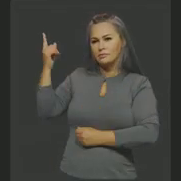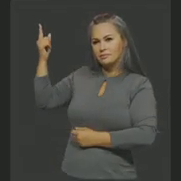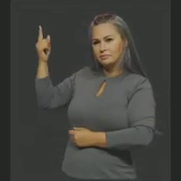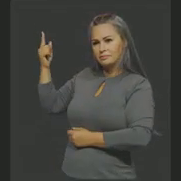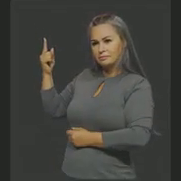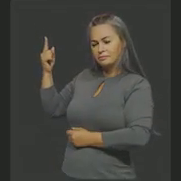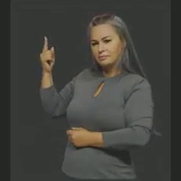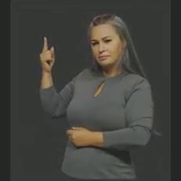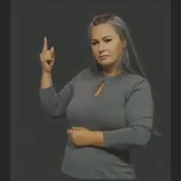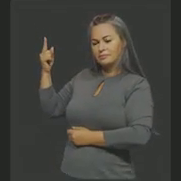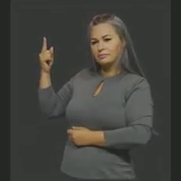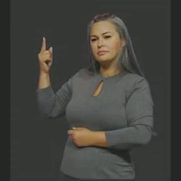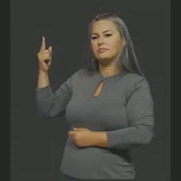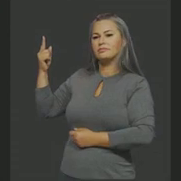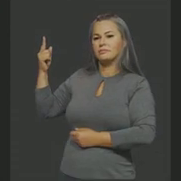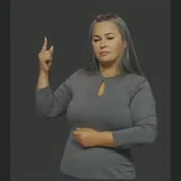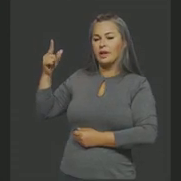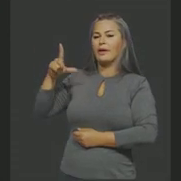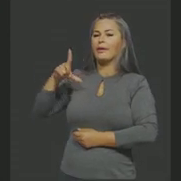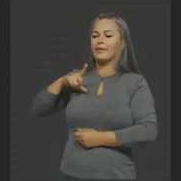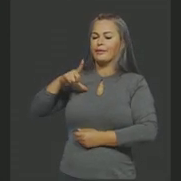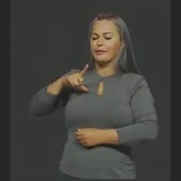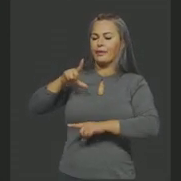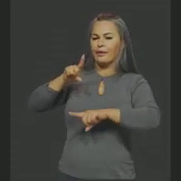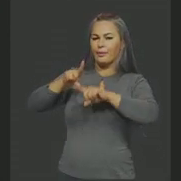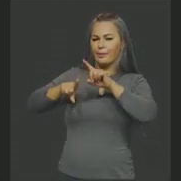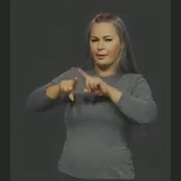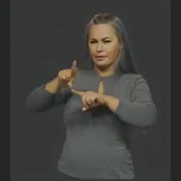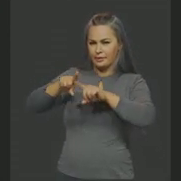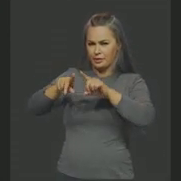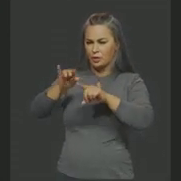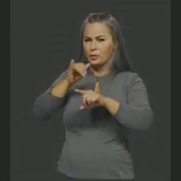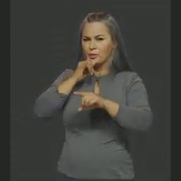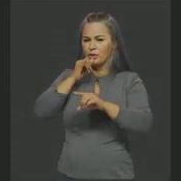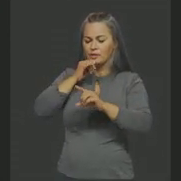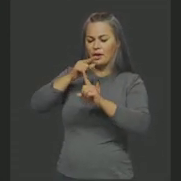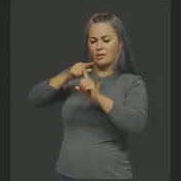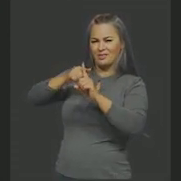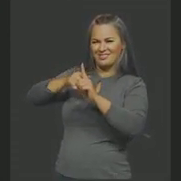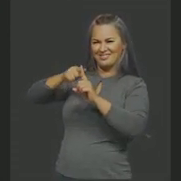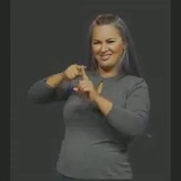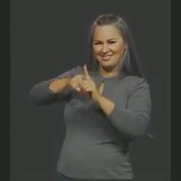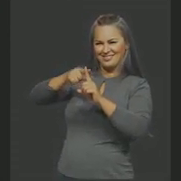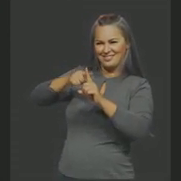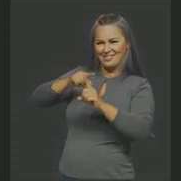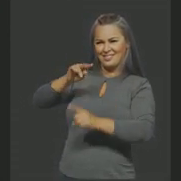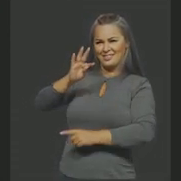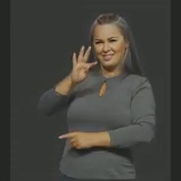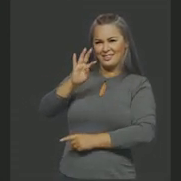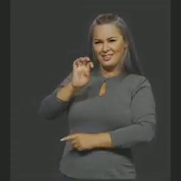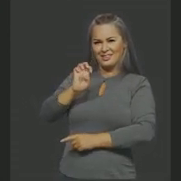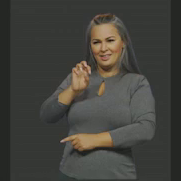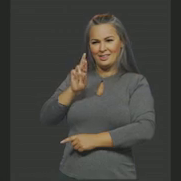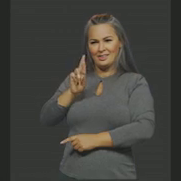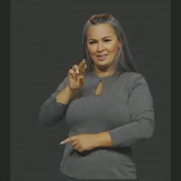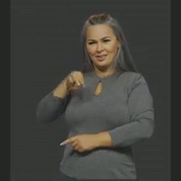o mundo recolhem dados por meio de uso de aparelhos, como o termômetro, que é o que nós conhecemos bem, né, que mede a